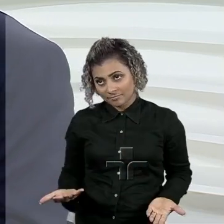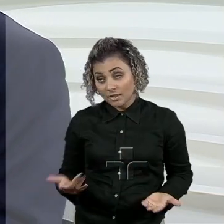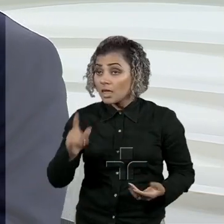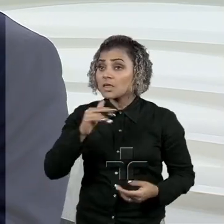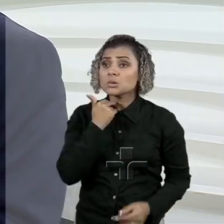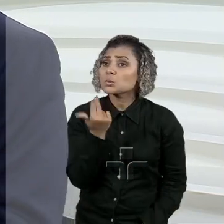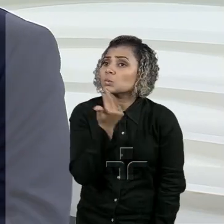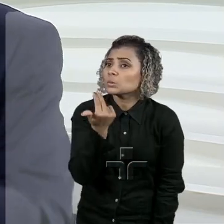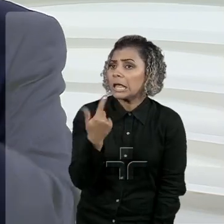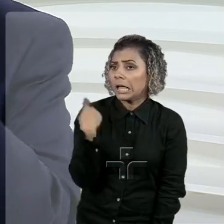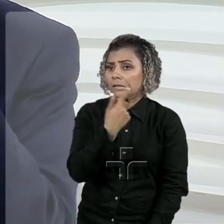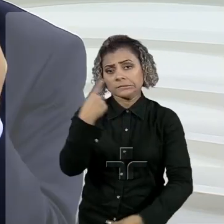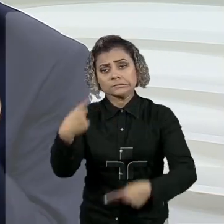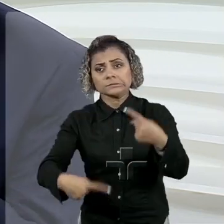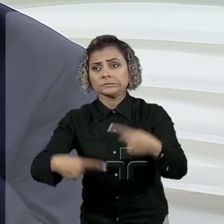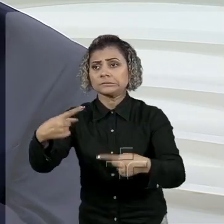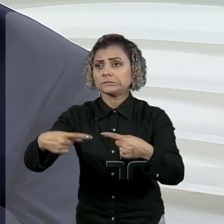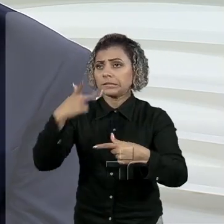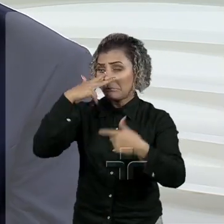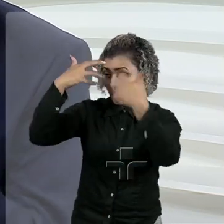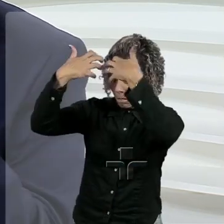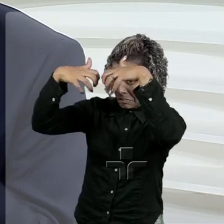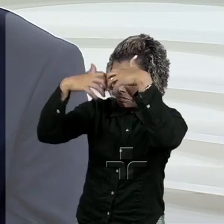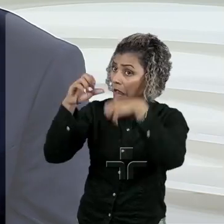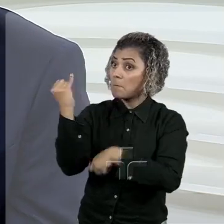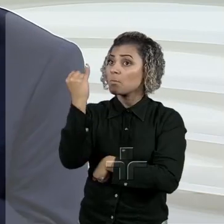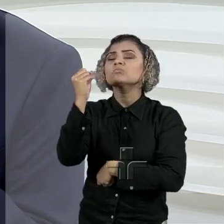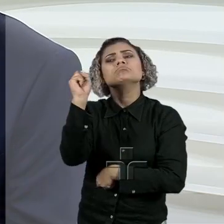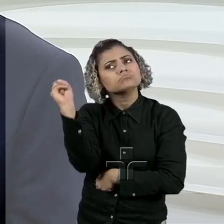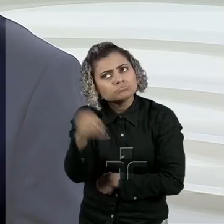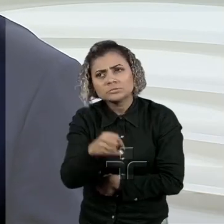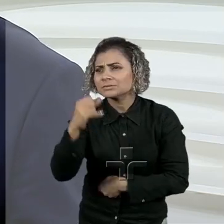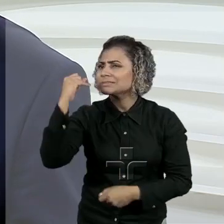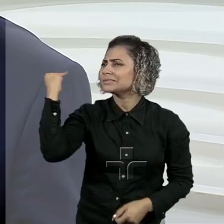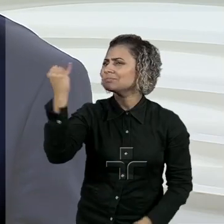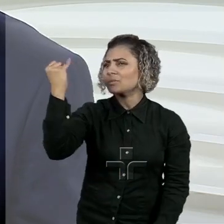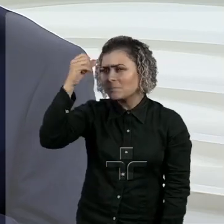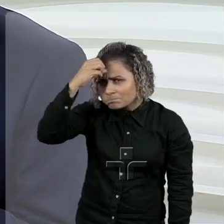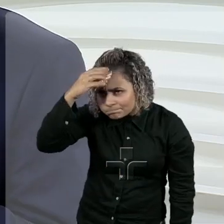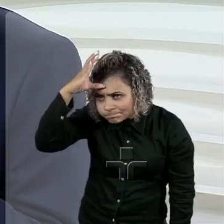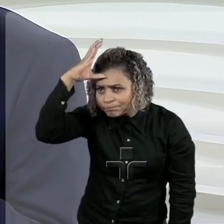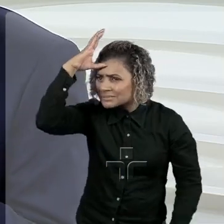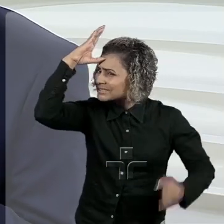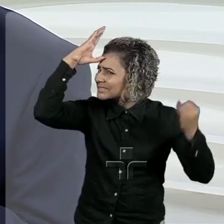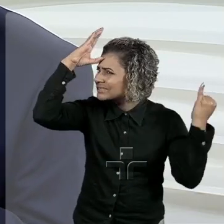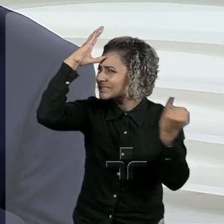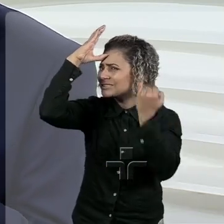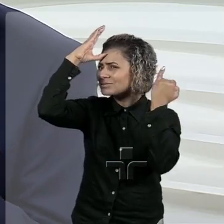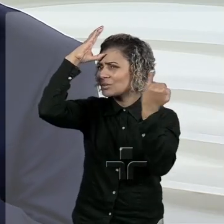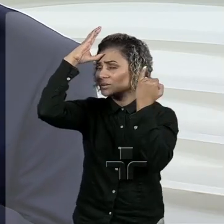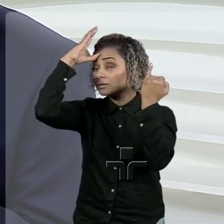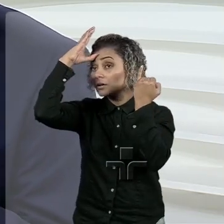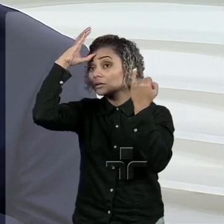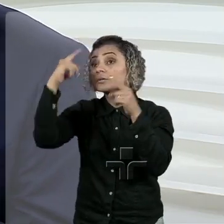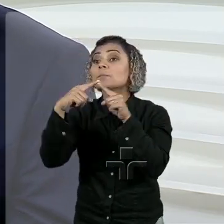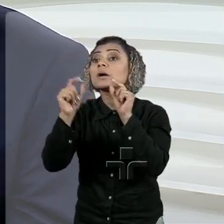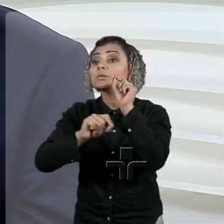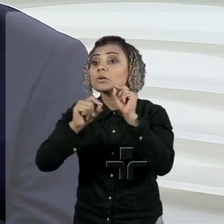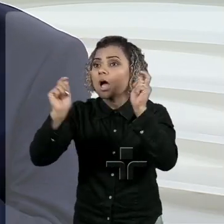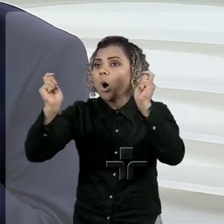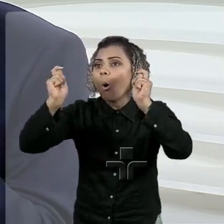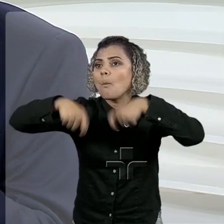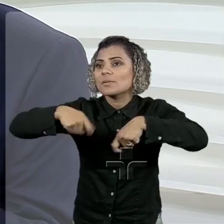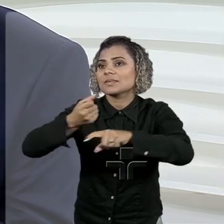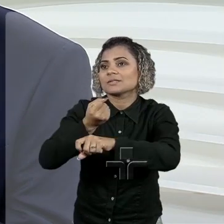para a gente mais discutir que o cognitivo é fundamental, e ele o conhecimento ele é fundamental, mas sem desenvolver o que a gente chama de